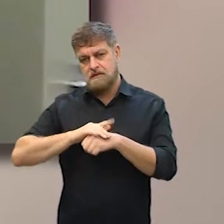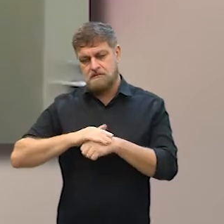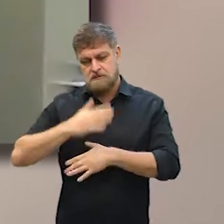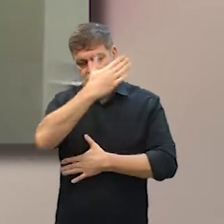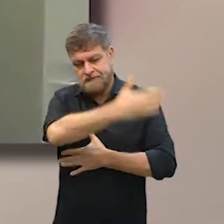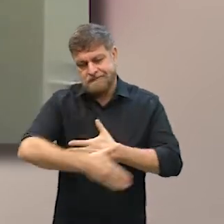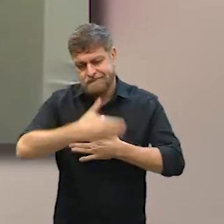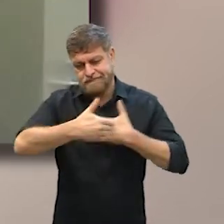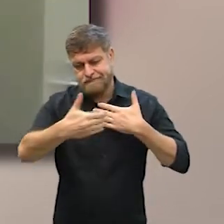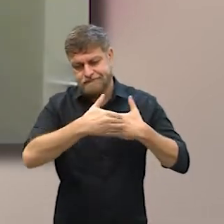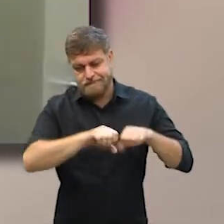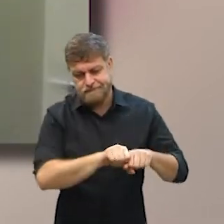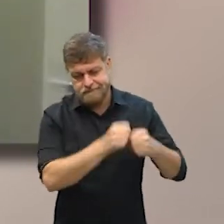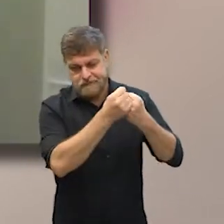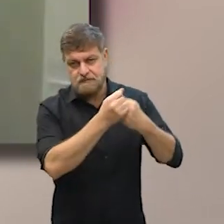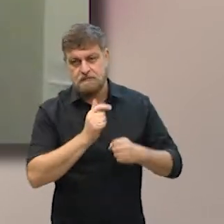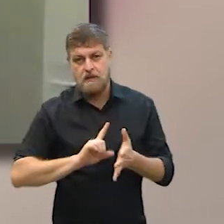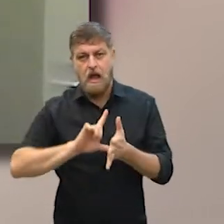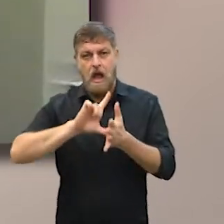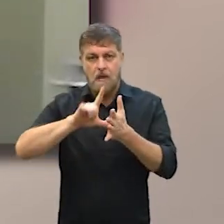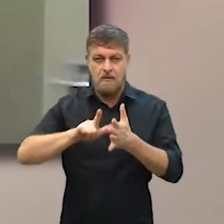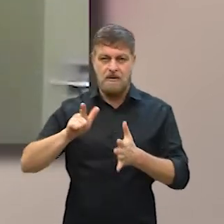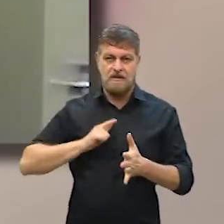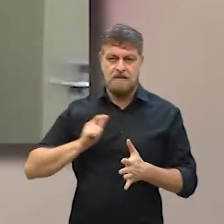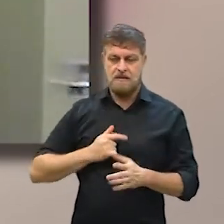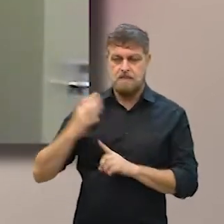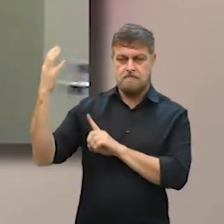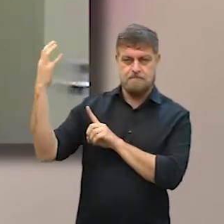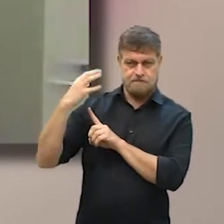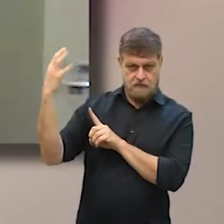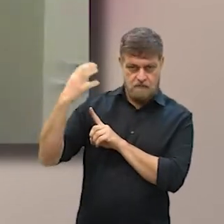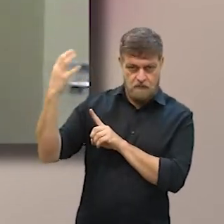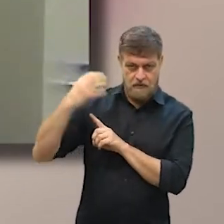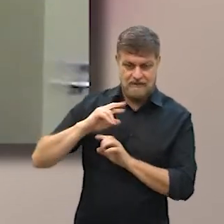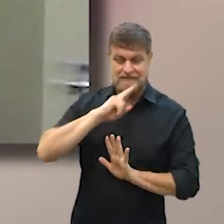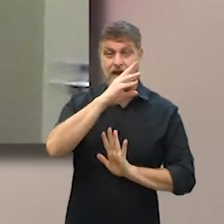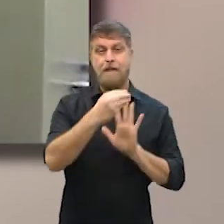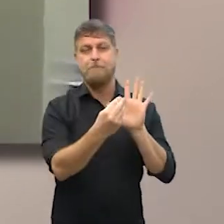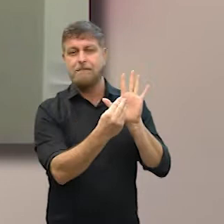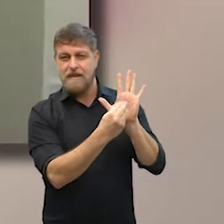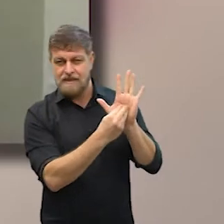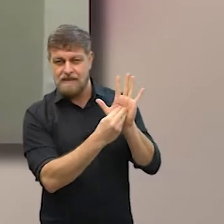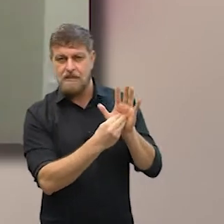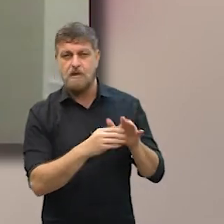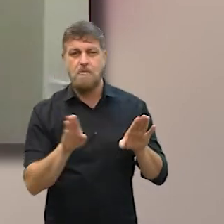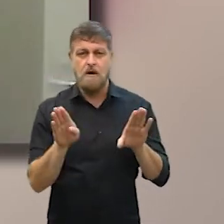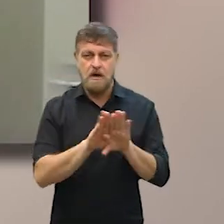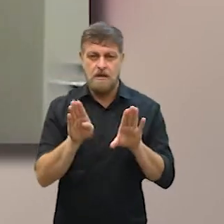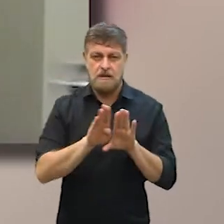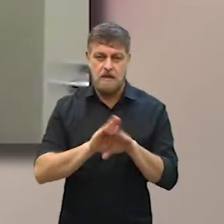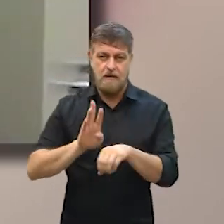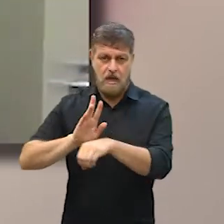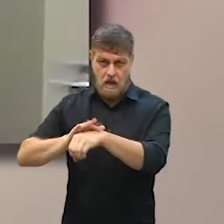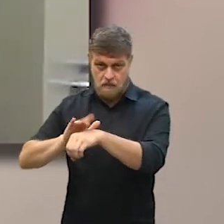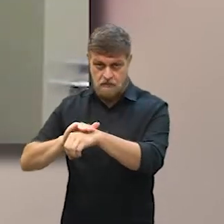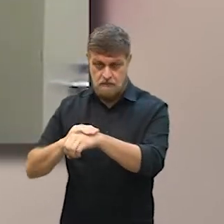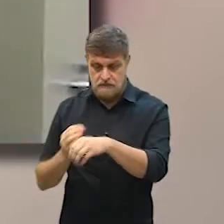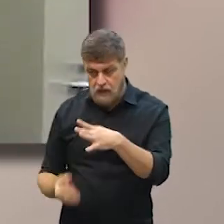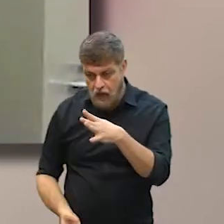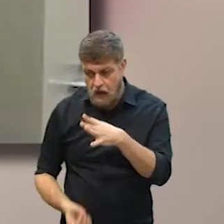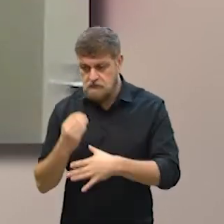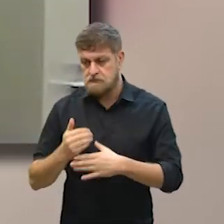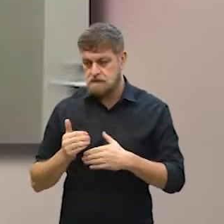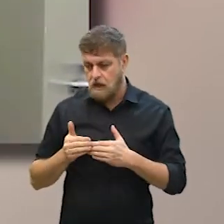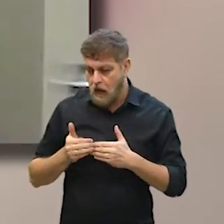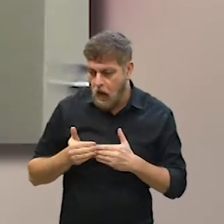doenças o themonio ele traz forte depois alguma série de fatores ambientais e às vezes até algumas infecções